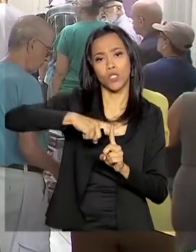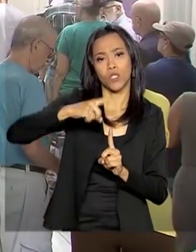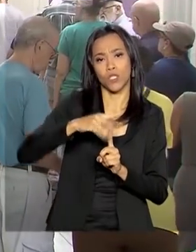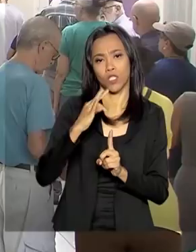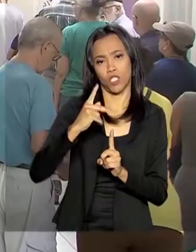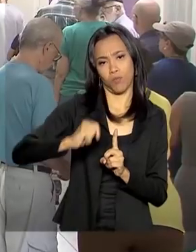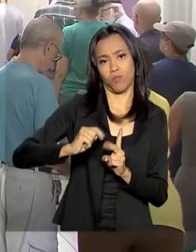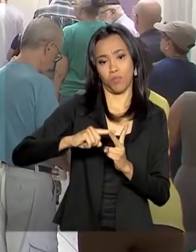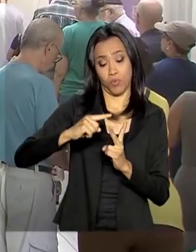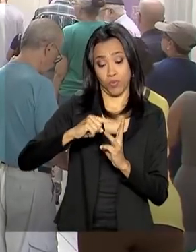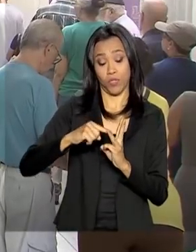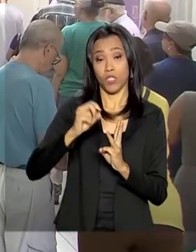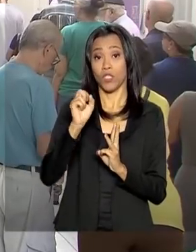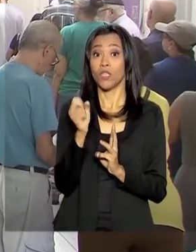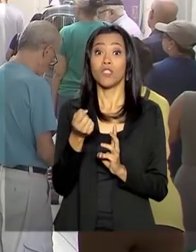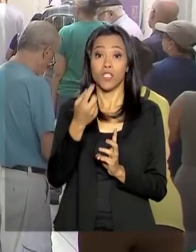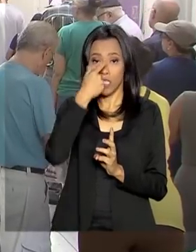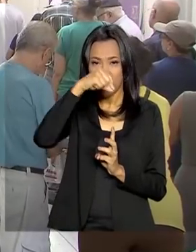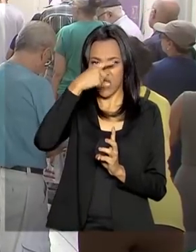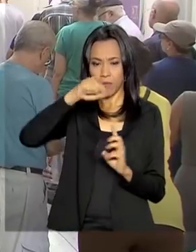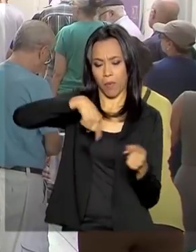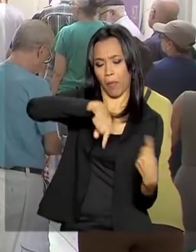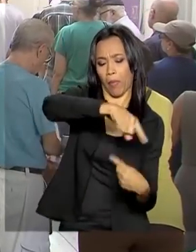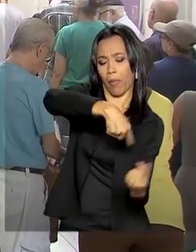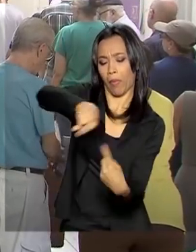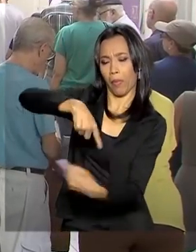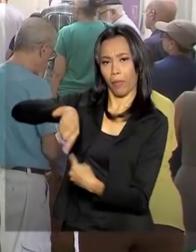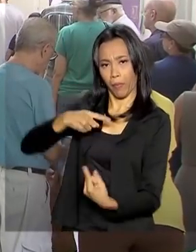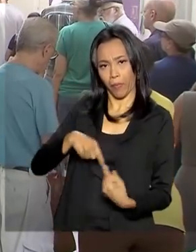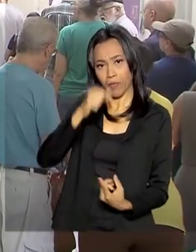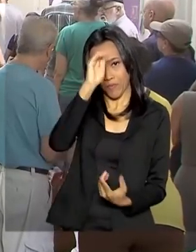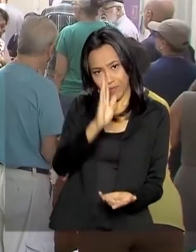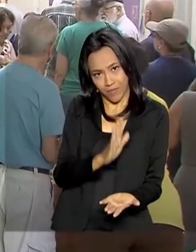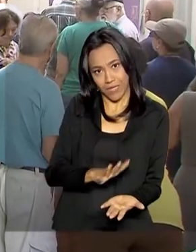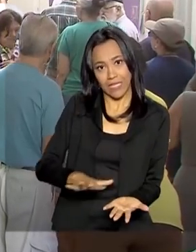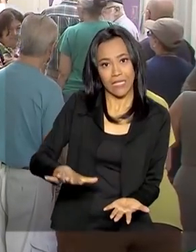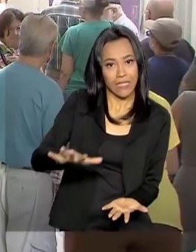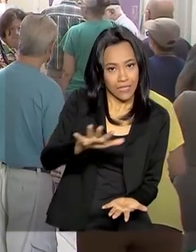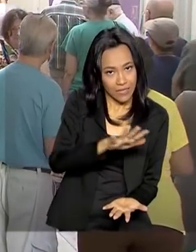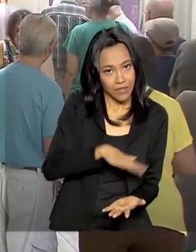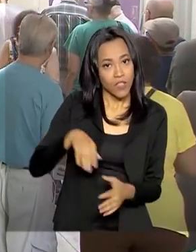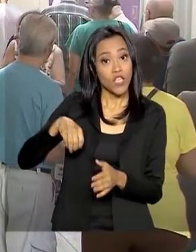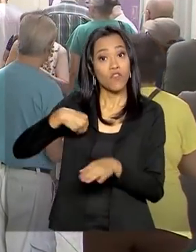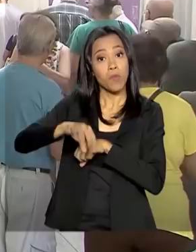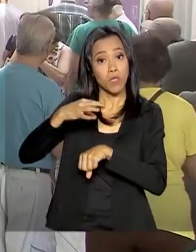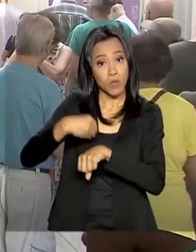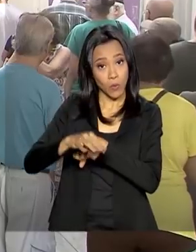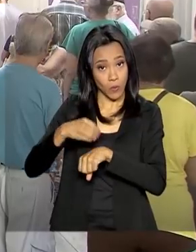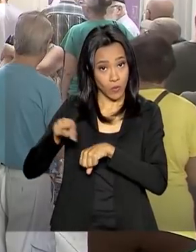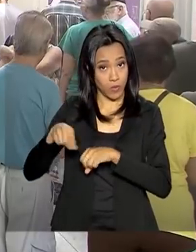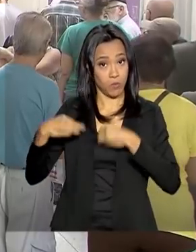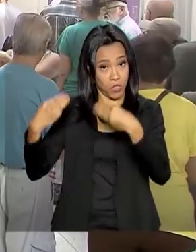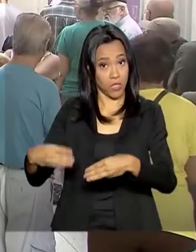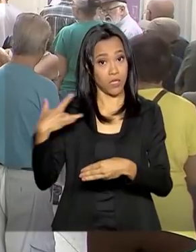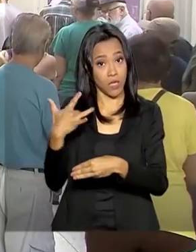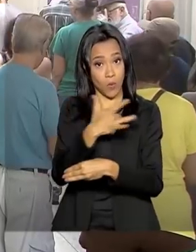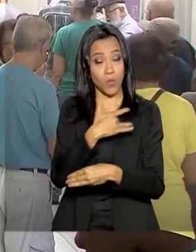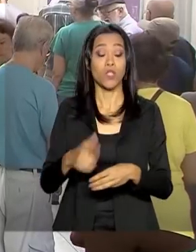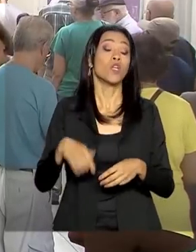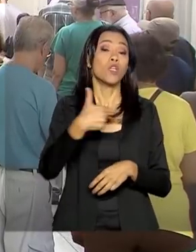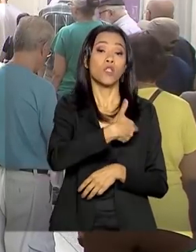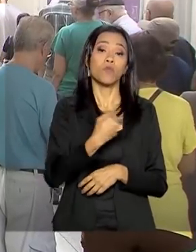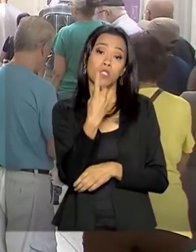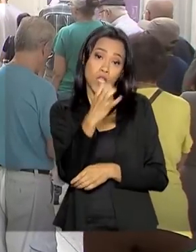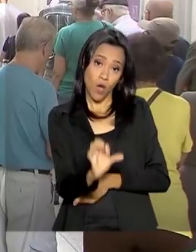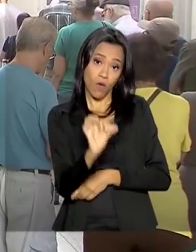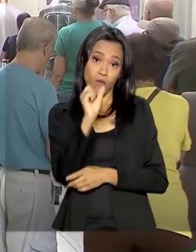mais circularam no hemisfério sul no ano passado de acordo com a organização mundial da saúde lembrando carla que em 2019 o brasil completa